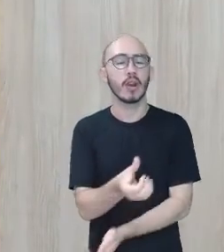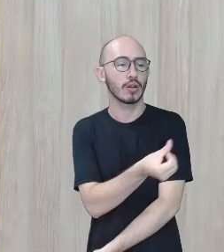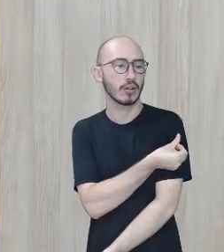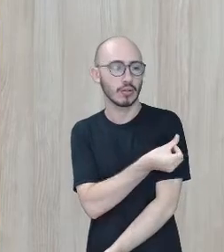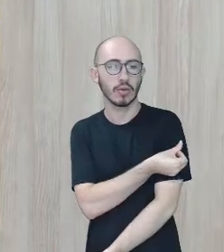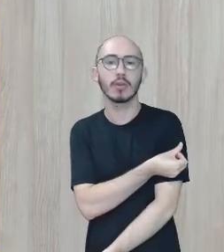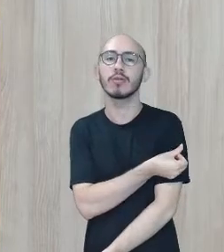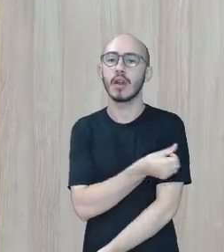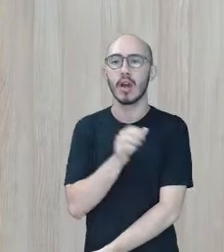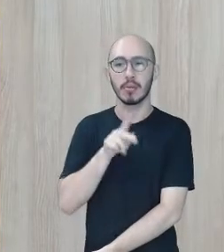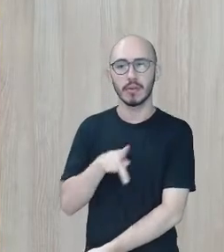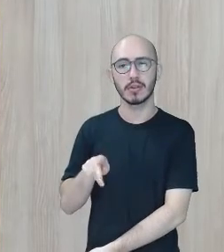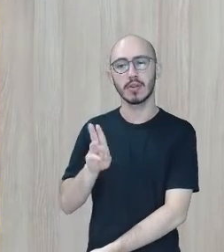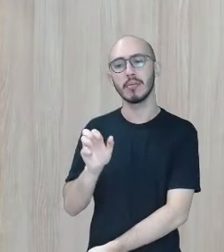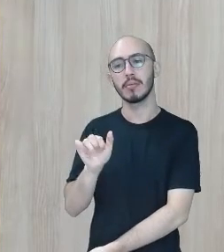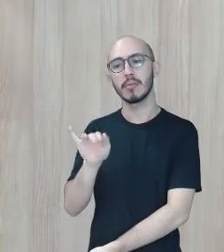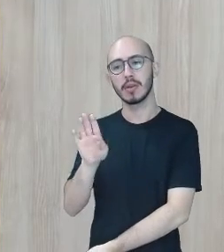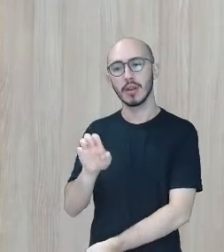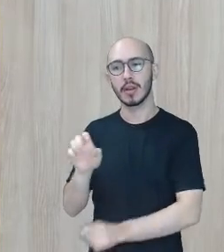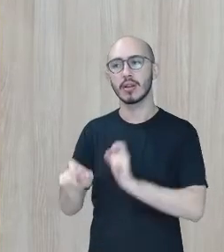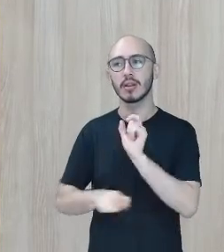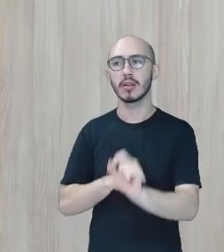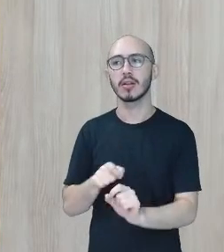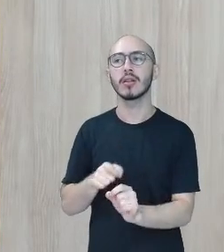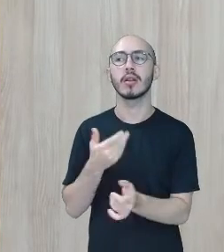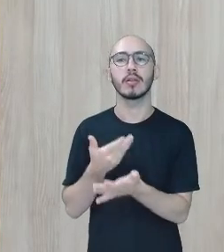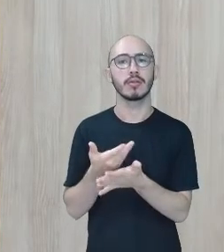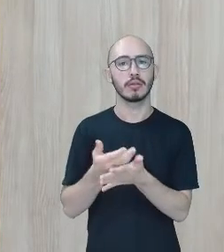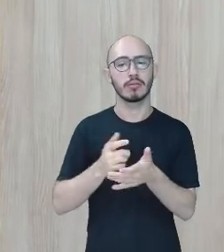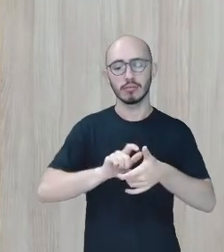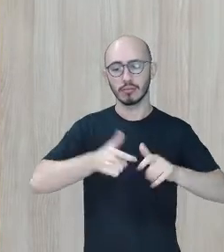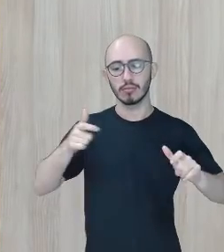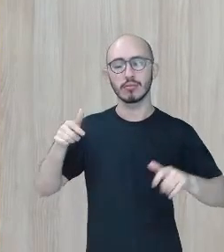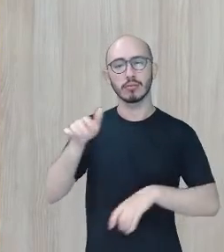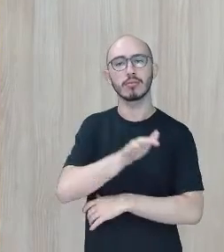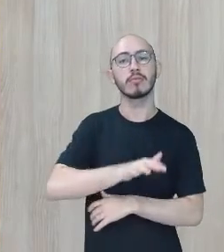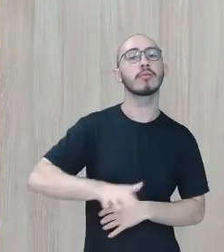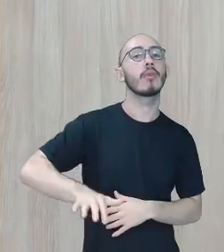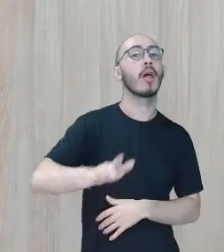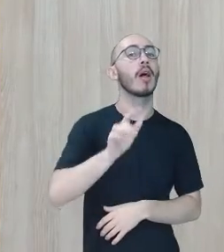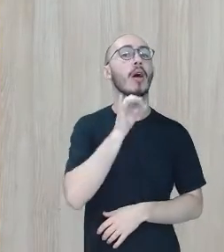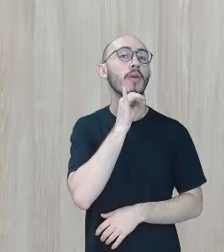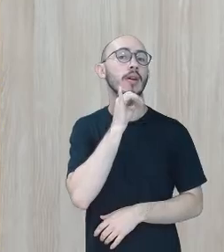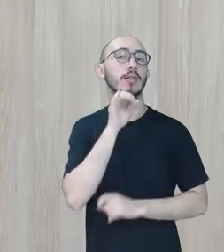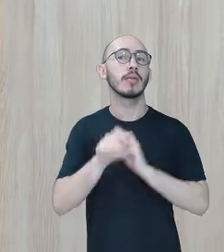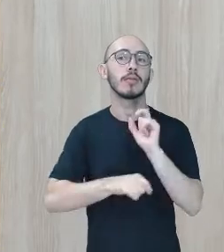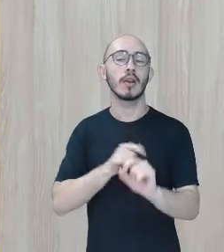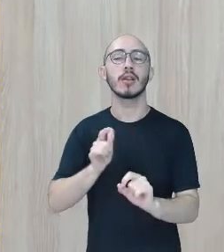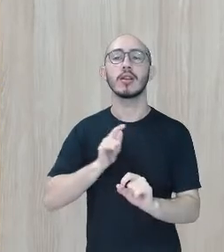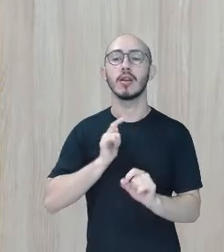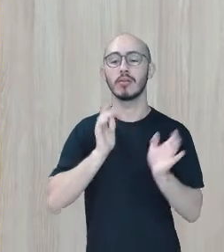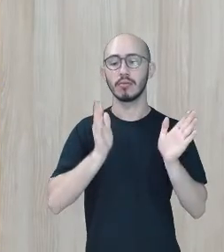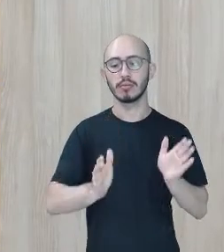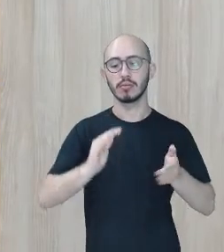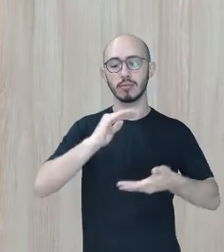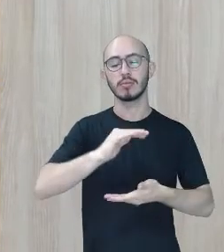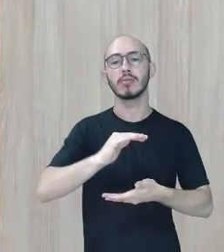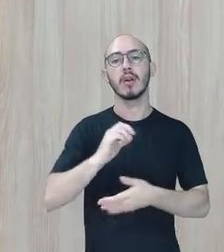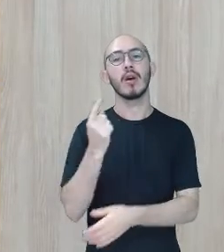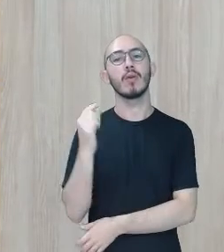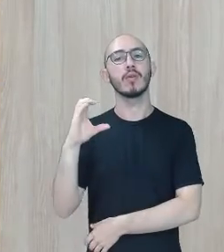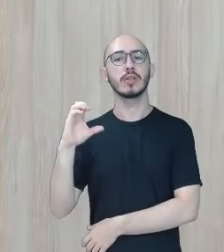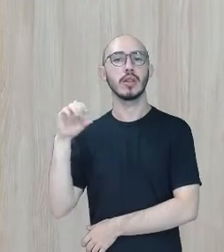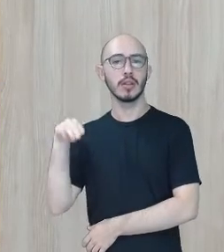Briane trouxe aqui um exemplo, estava dando aula aqui de geometria espacial, e ela trouxe aqui um cubo de 1